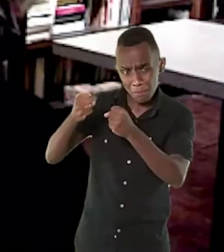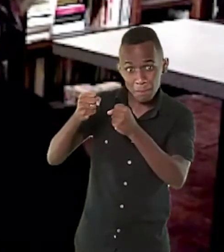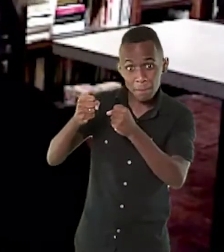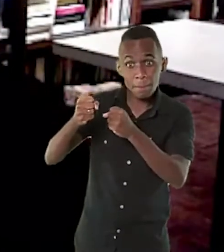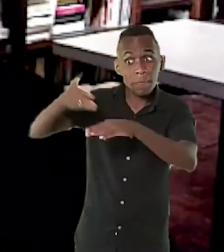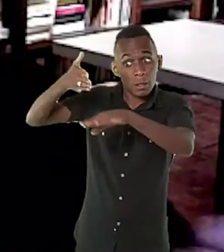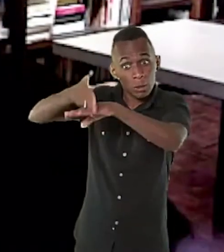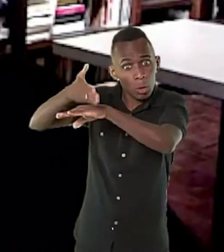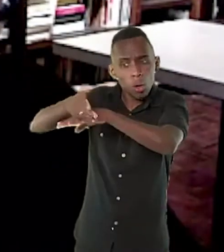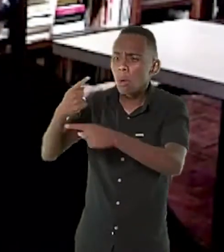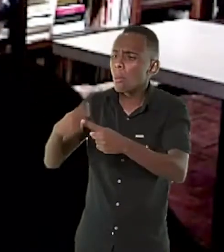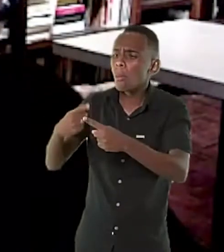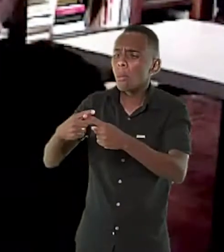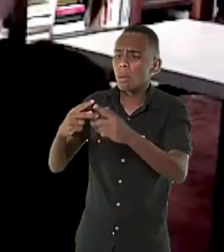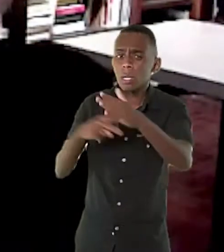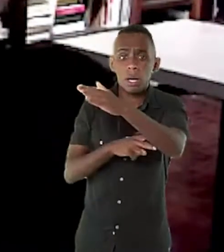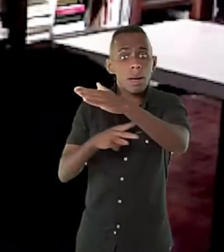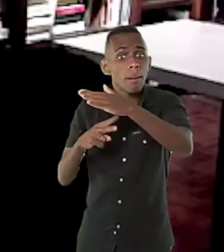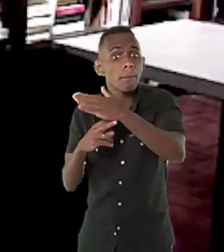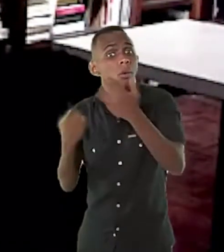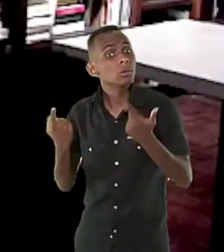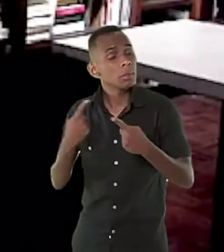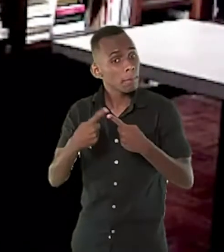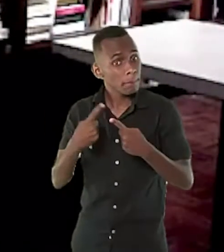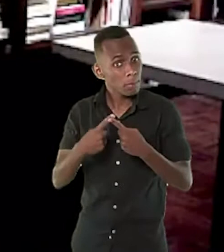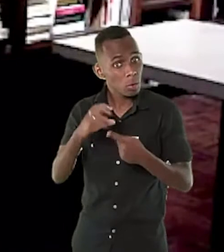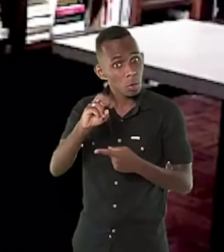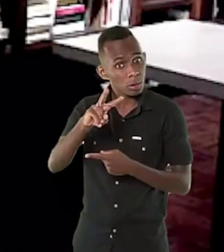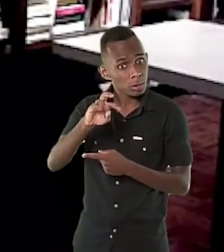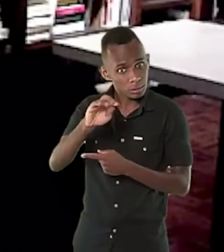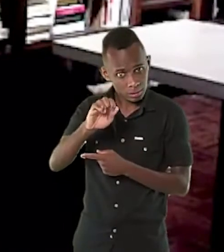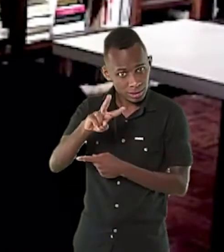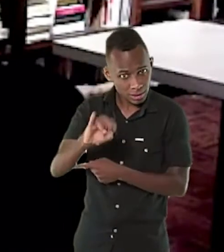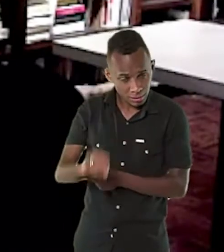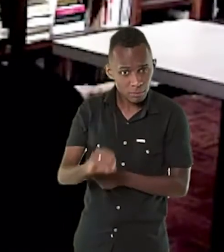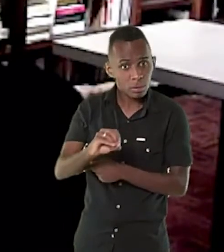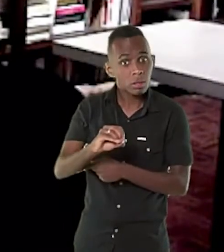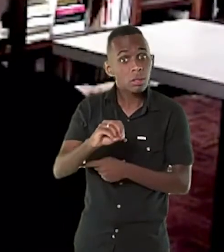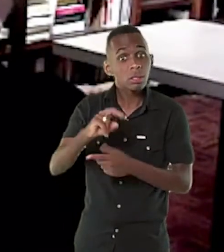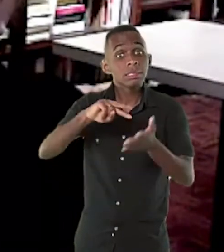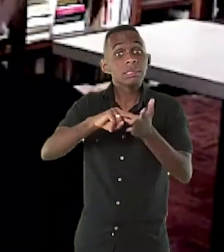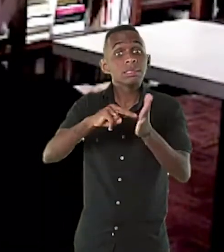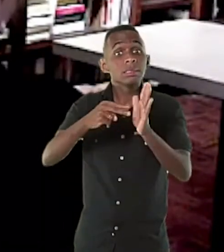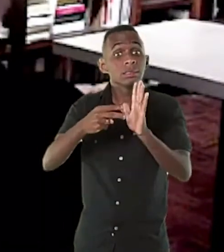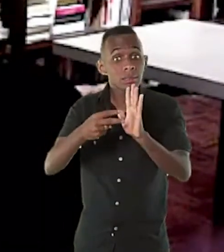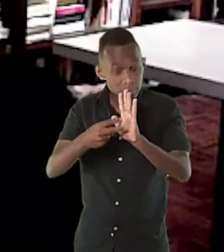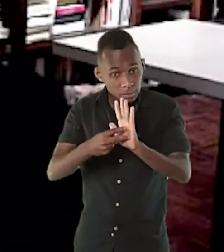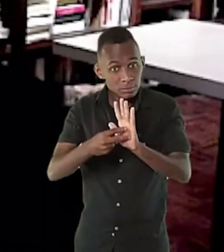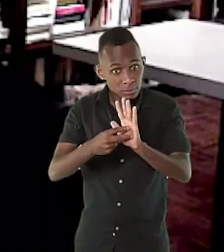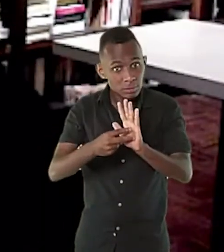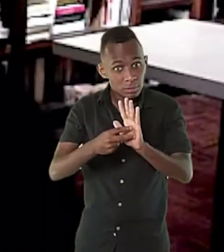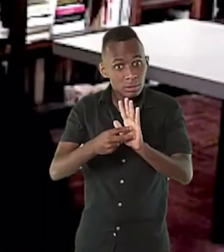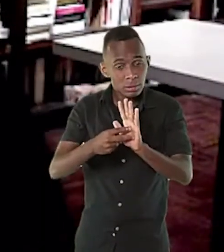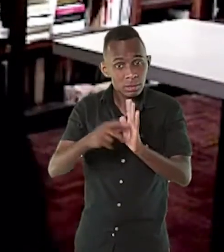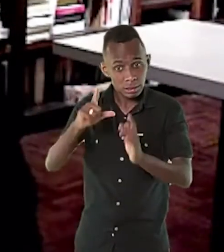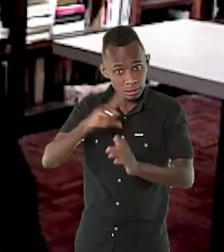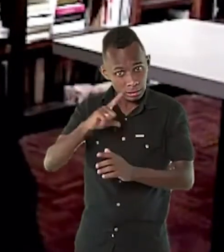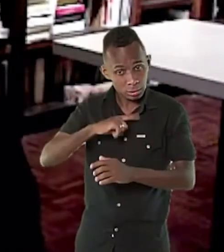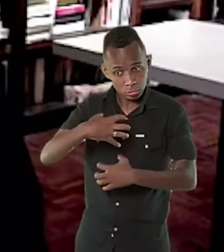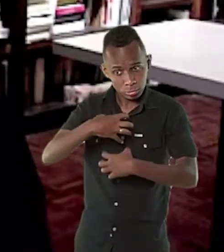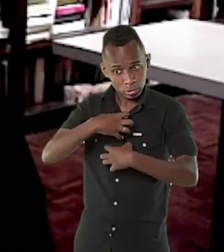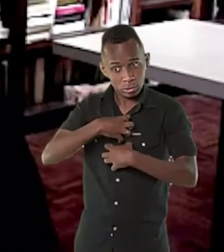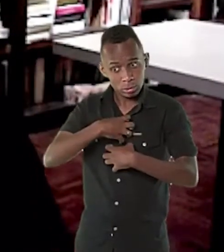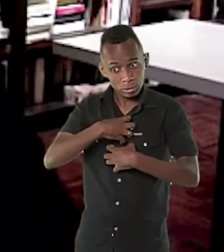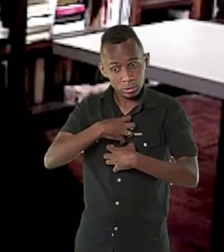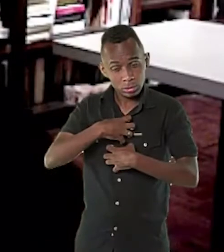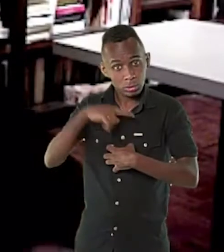ocuparam ali por quê? Porque aquilo é o cenário que aparece atrás da transmissão do Jornal